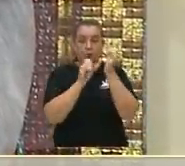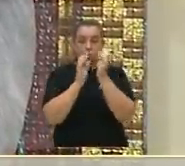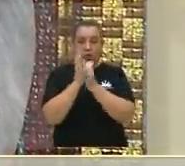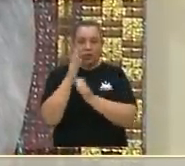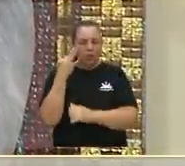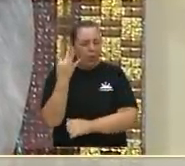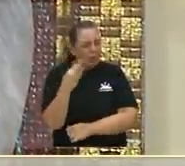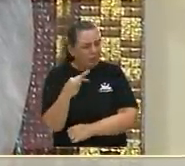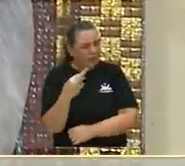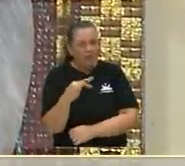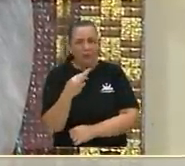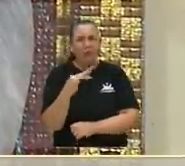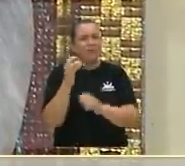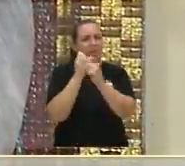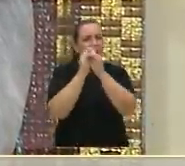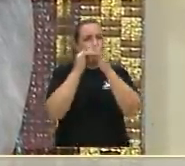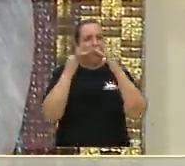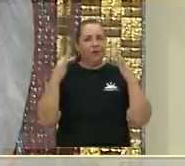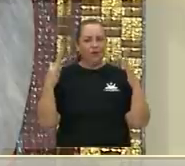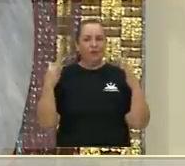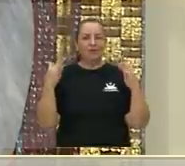dolorosas e gloriosas